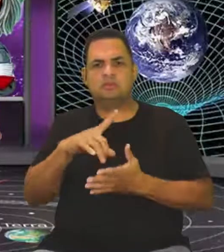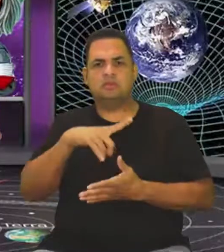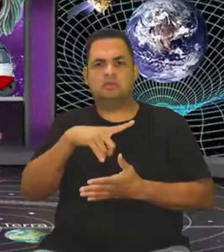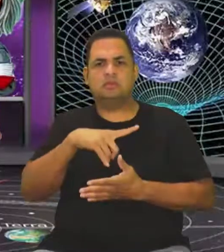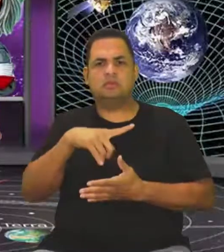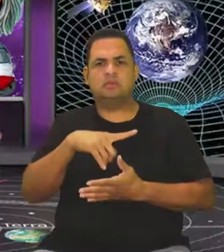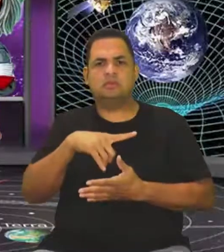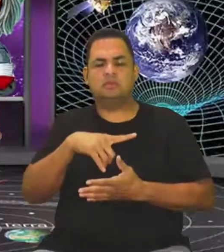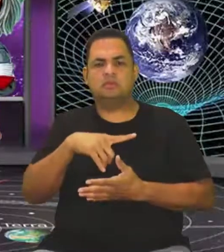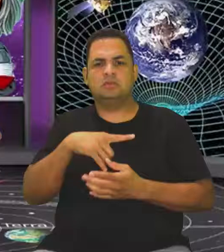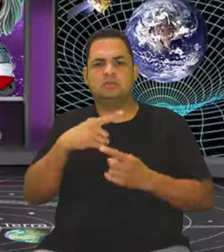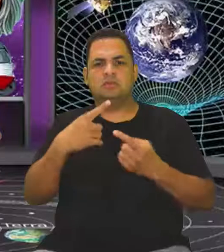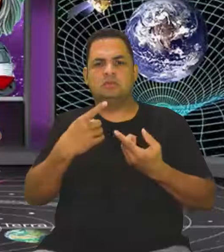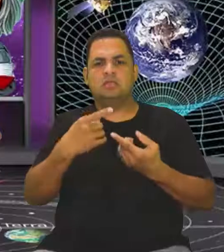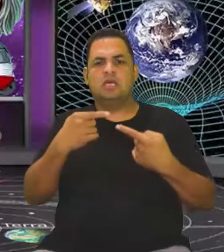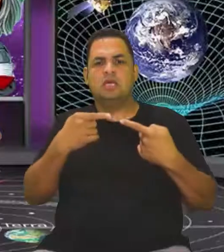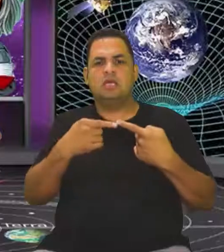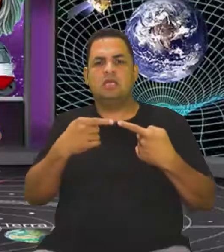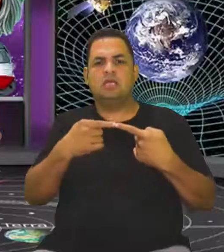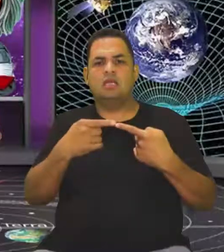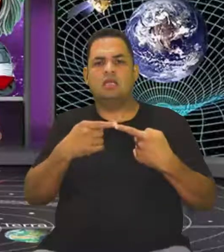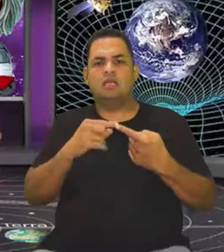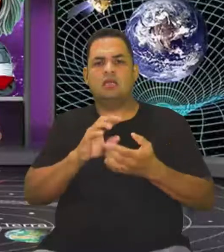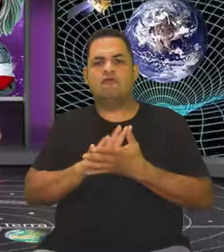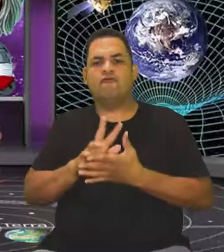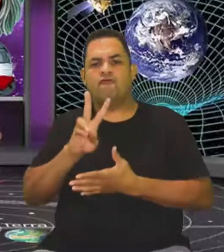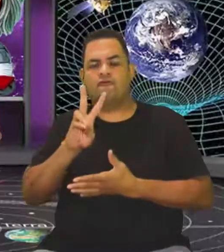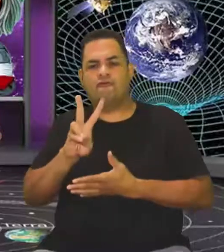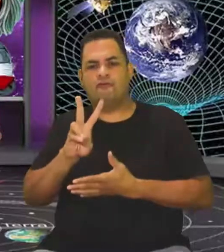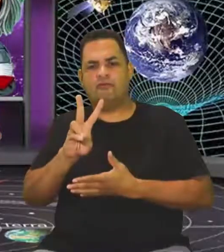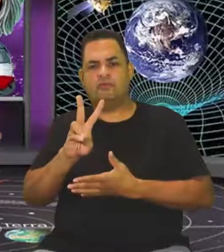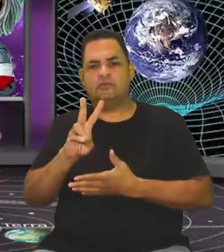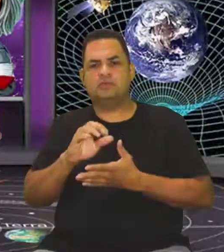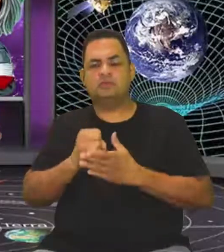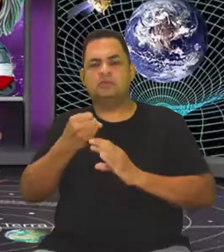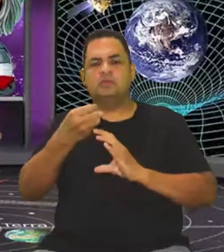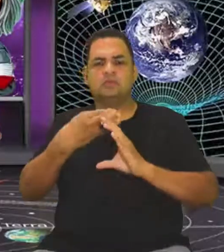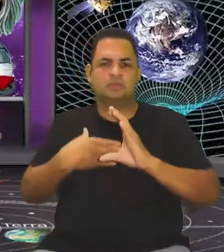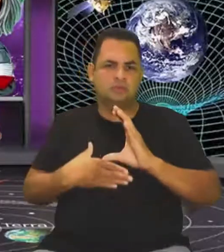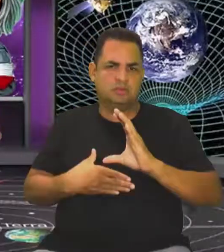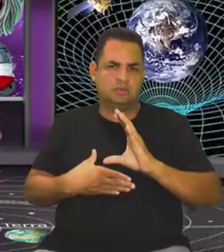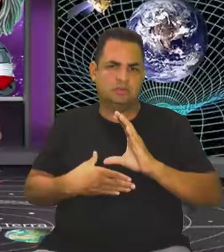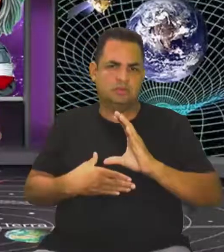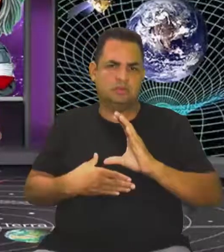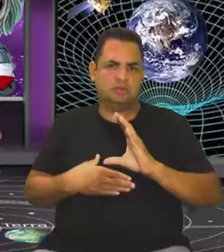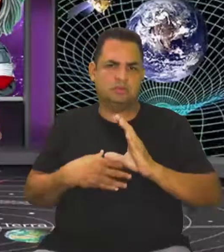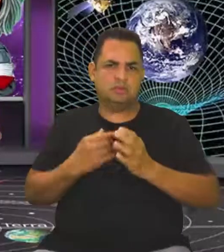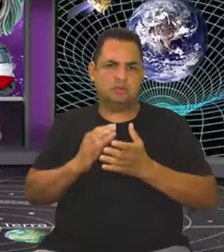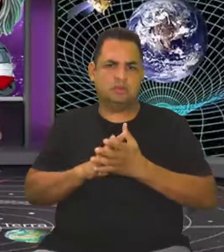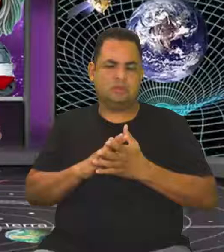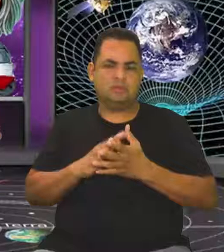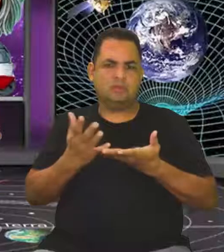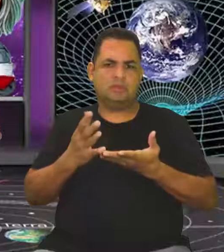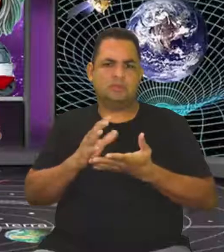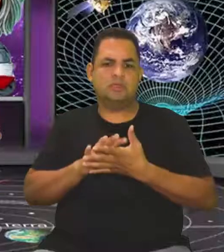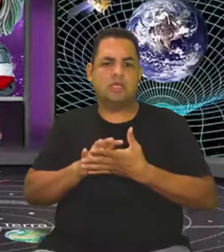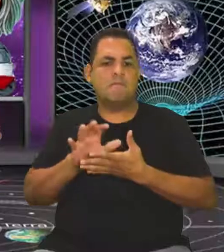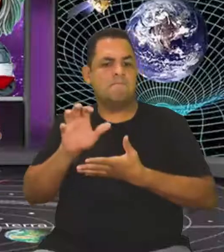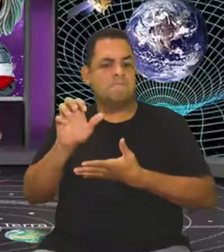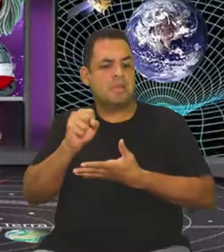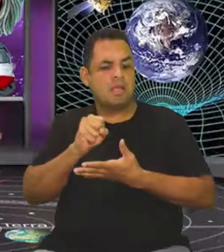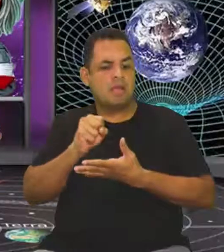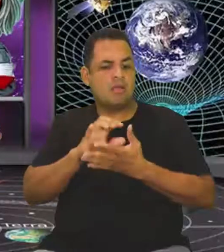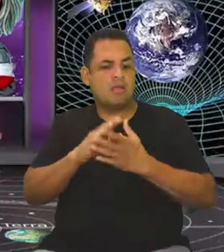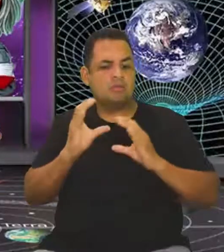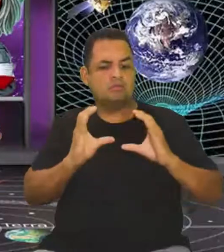está associado em série. Voltímetro, pessoal, quais são as características? Para ele não roubar, né, a corrente lá do